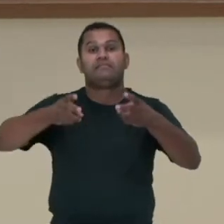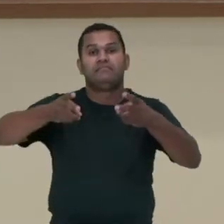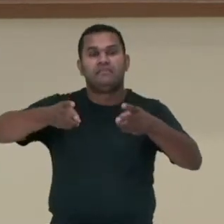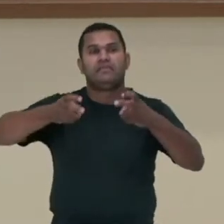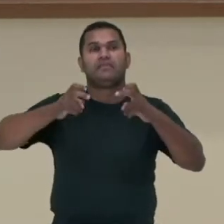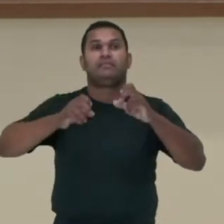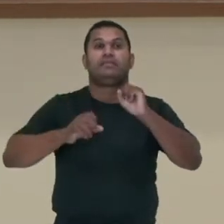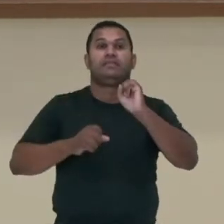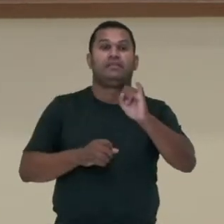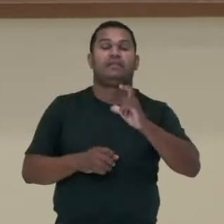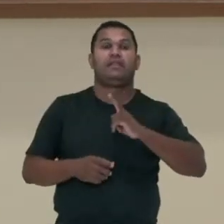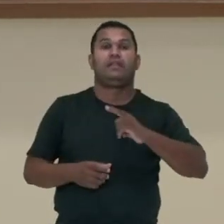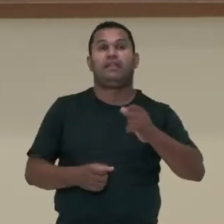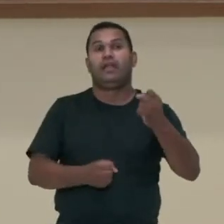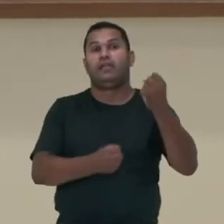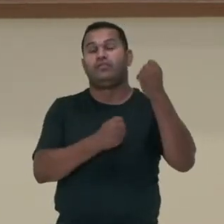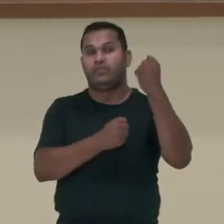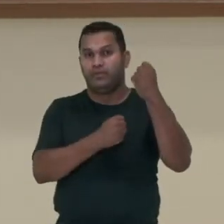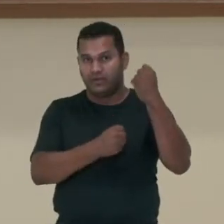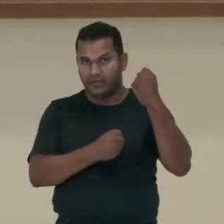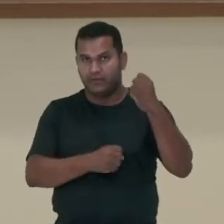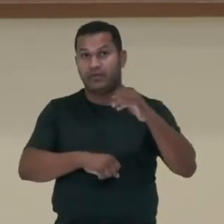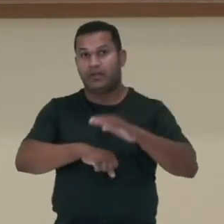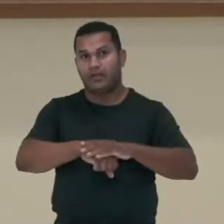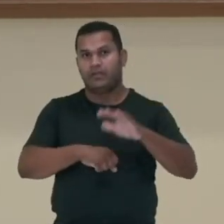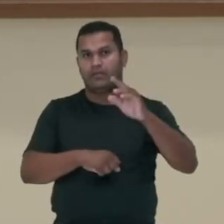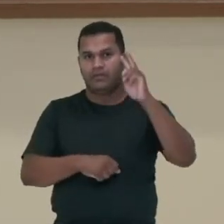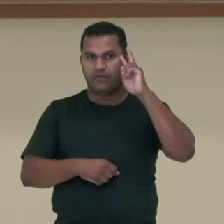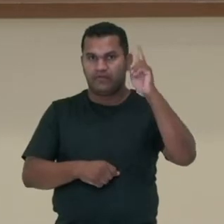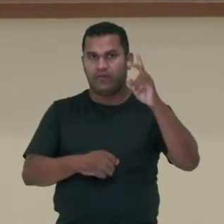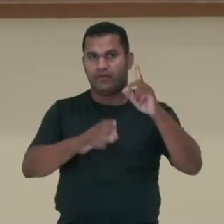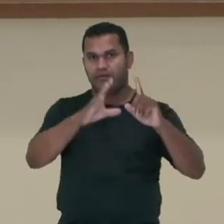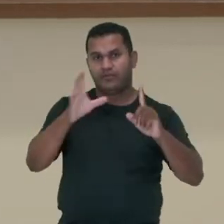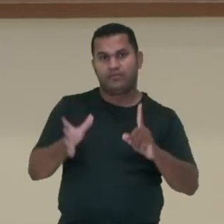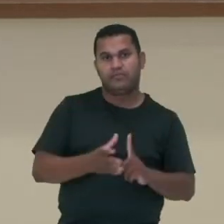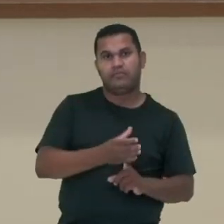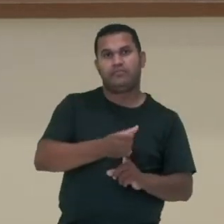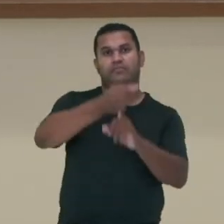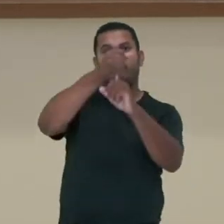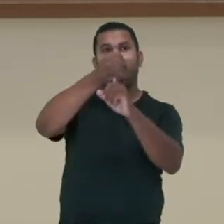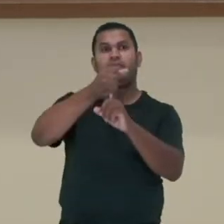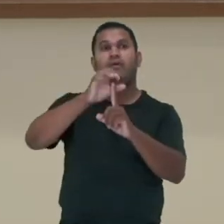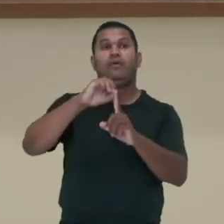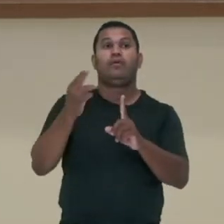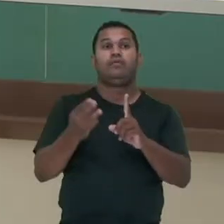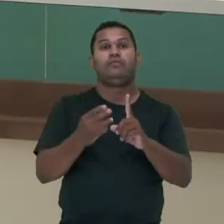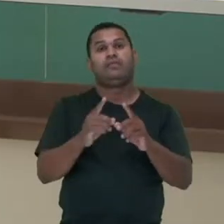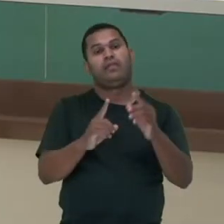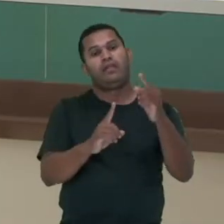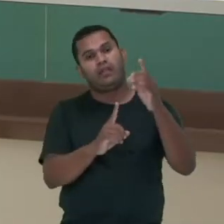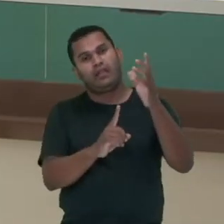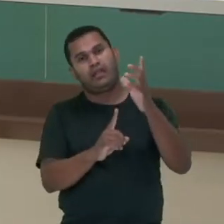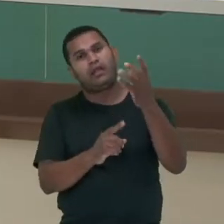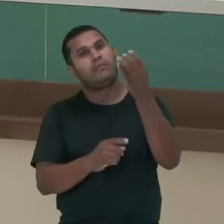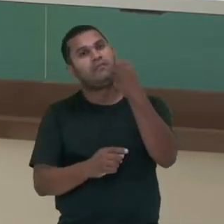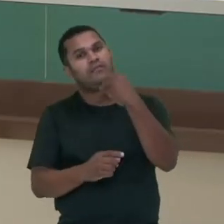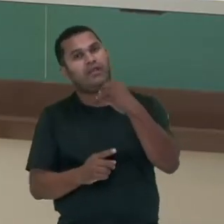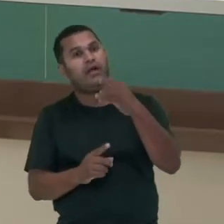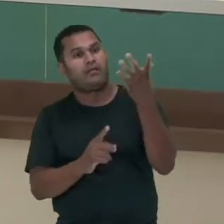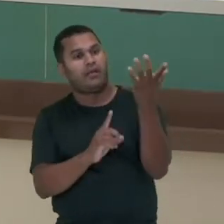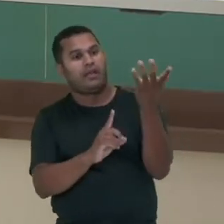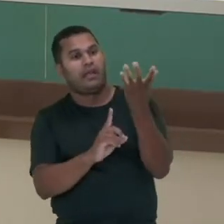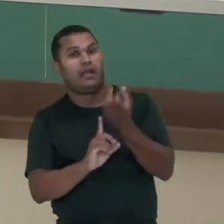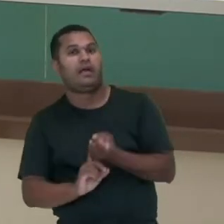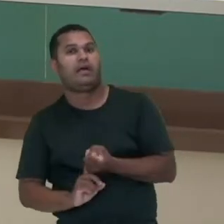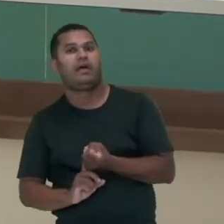ser dominante ou recessivo, que são dois conceitos também bem importantes. Ele vai ser dominante quando ele se expressa mesmo